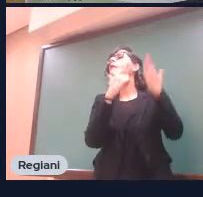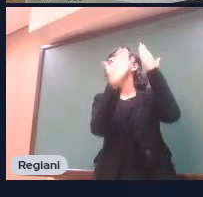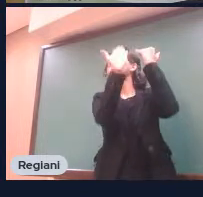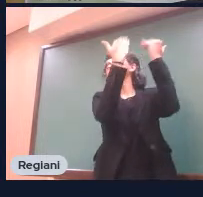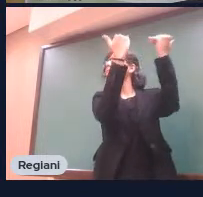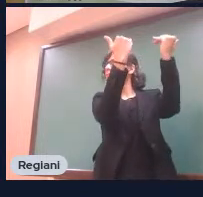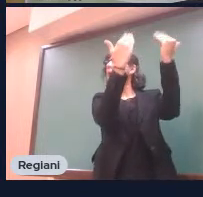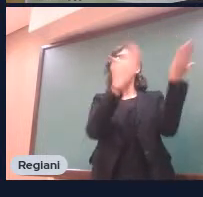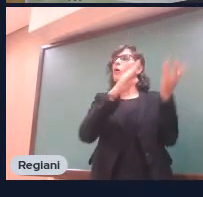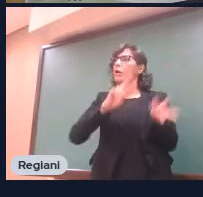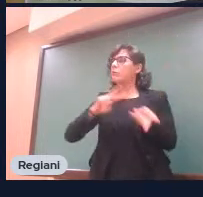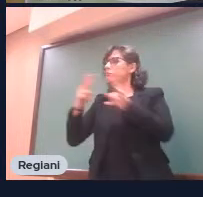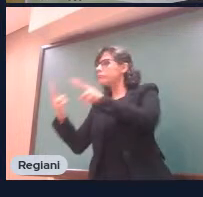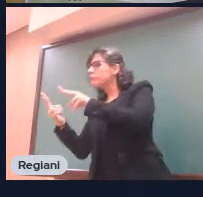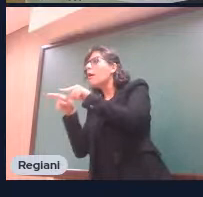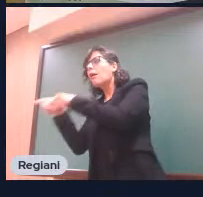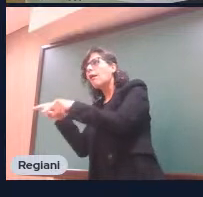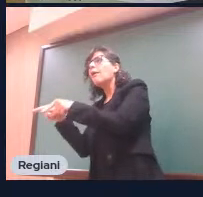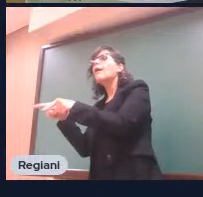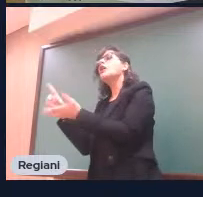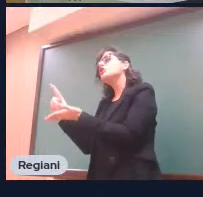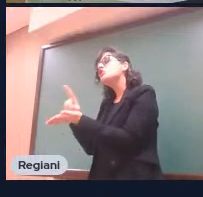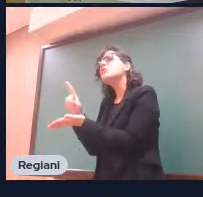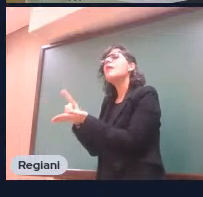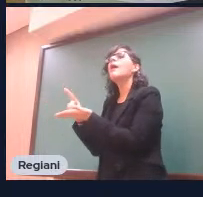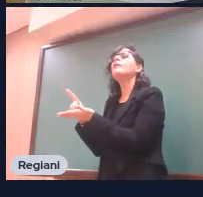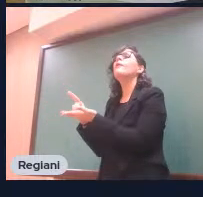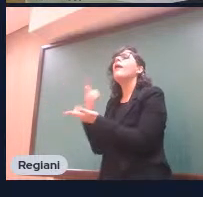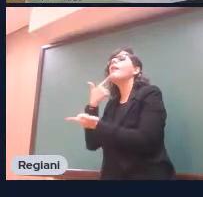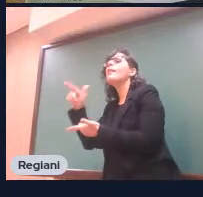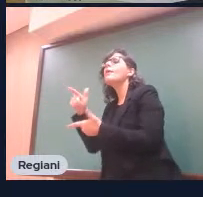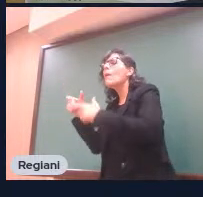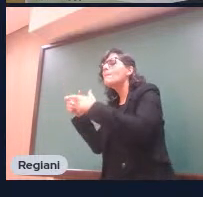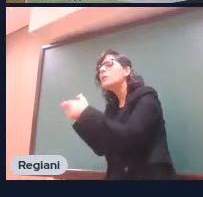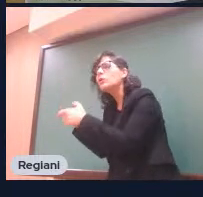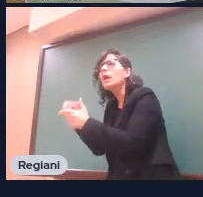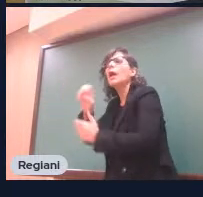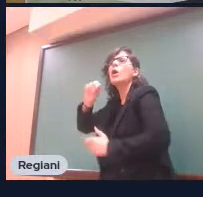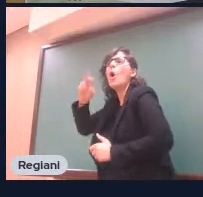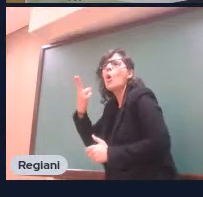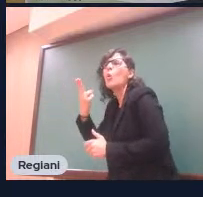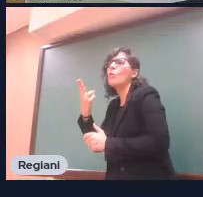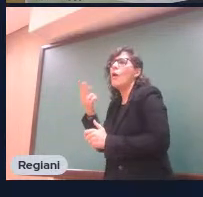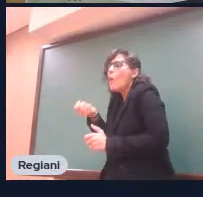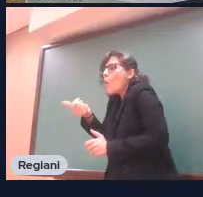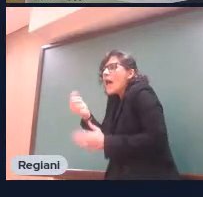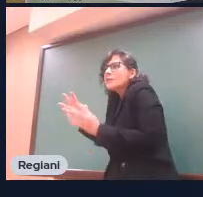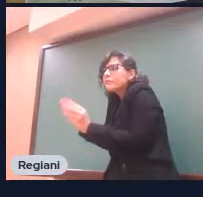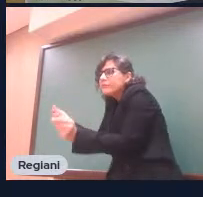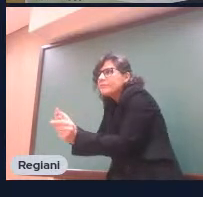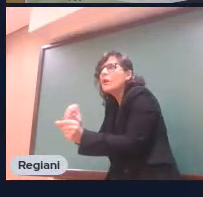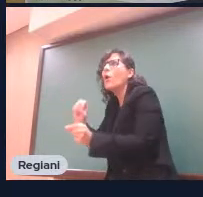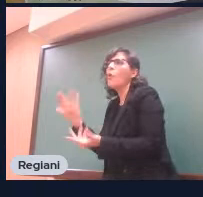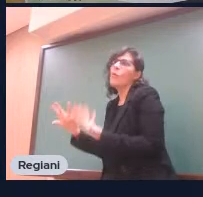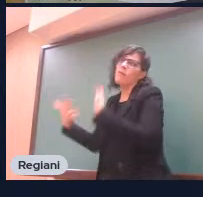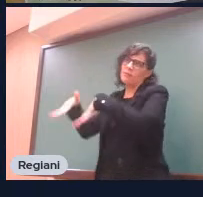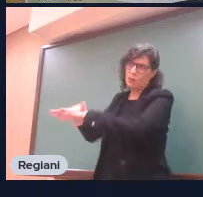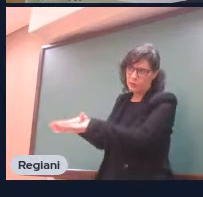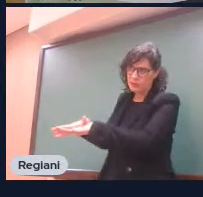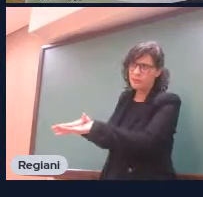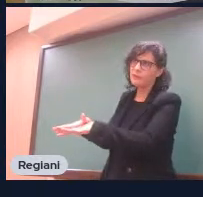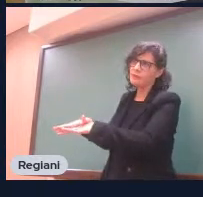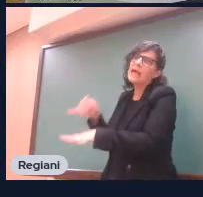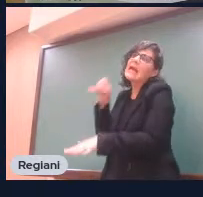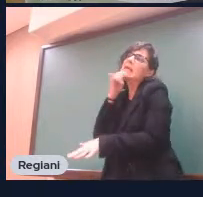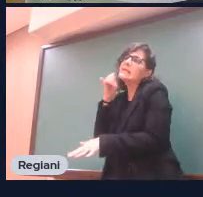para dicionários de línguas minoritárias e dicionários inclusivos, como dicionários